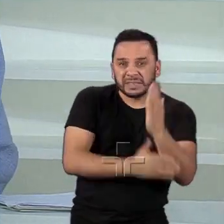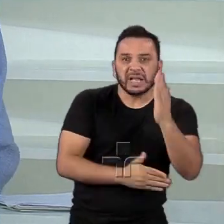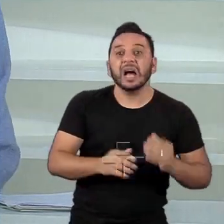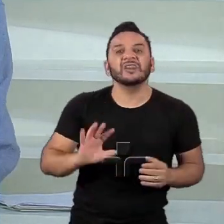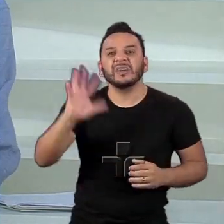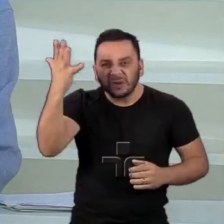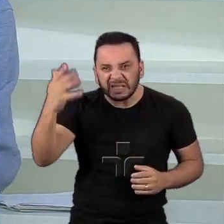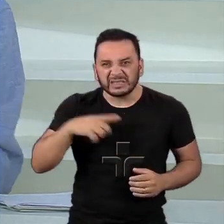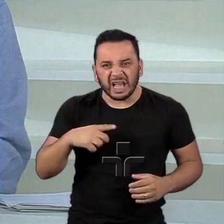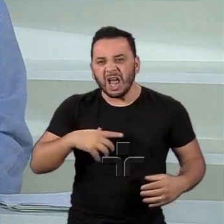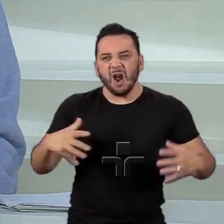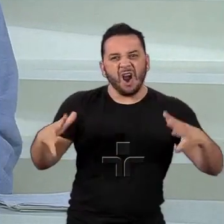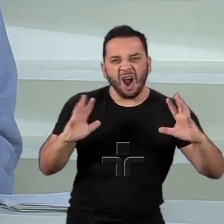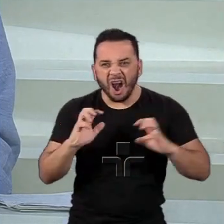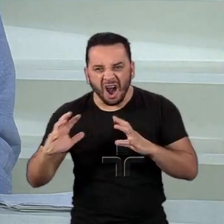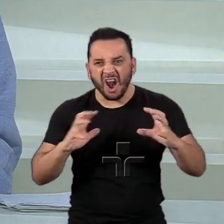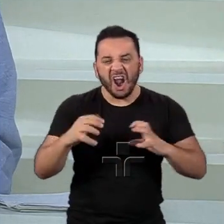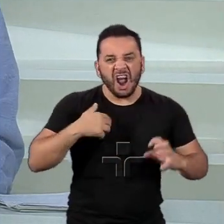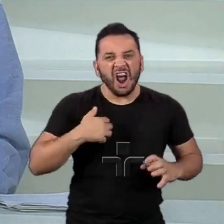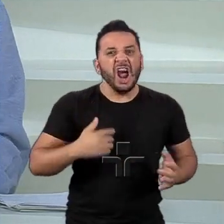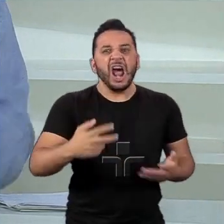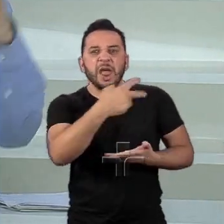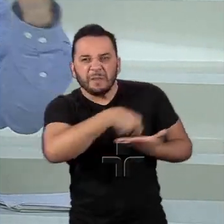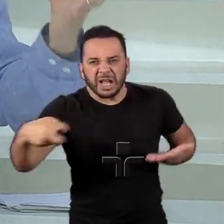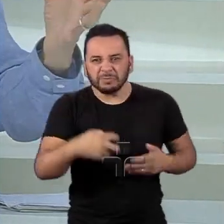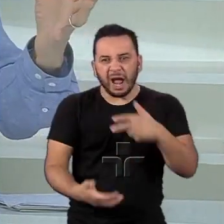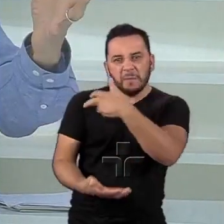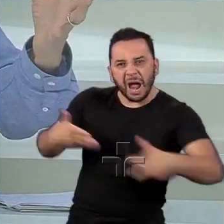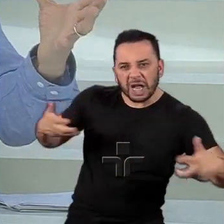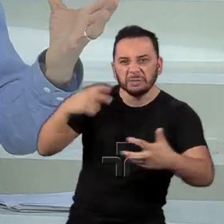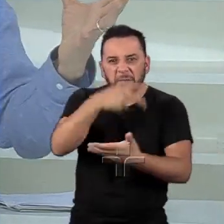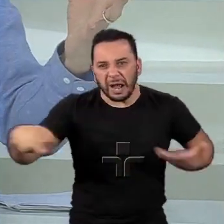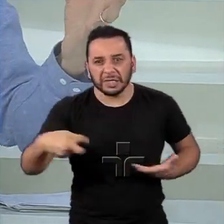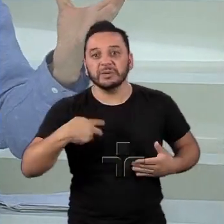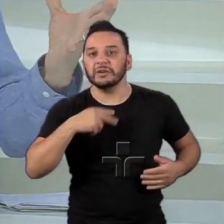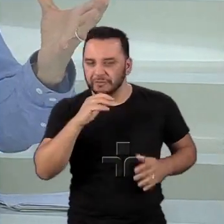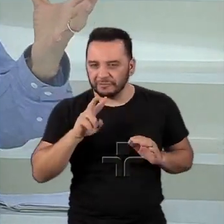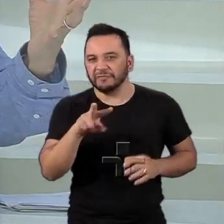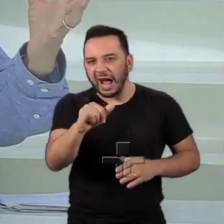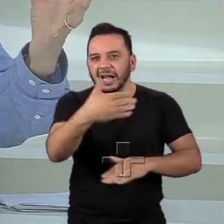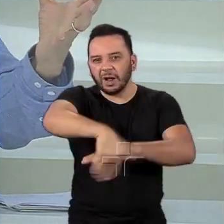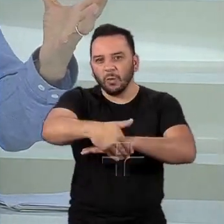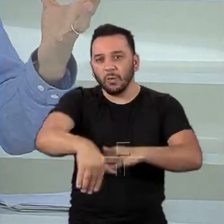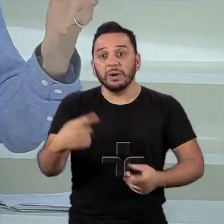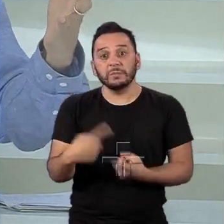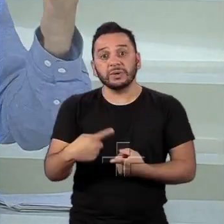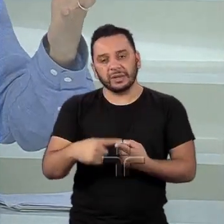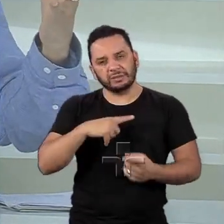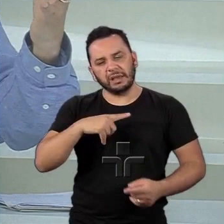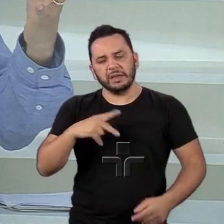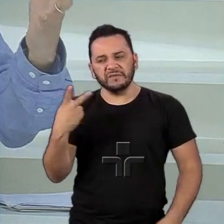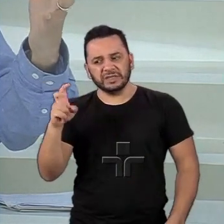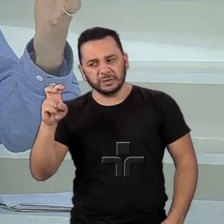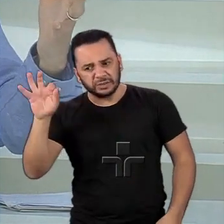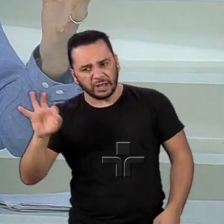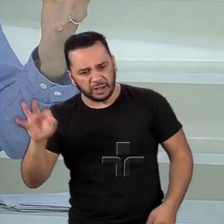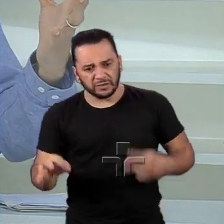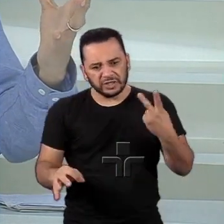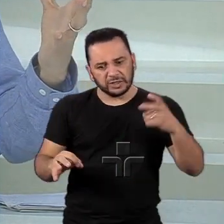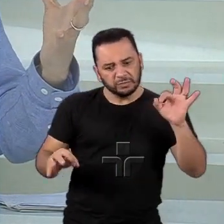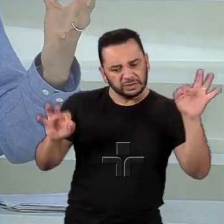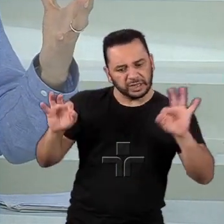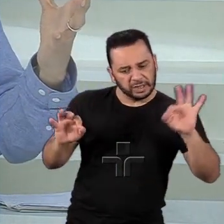anos. Assim, essa aqui é a questão, porque eles têm 25% aqui, 25% acolá. Eu queria até, se tivesse a